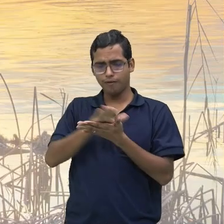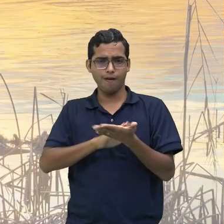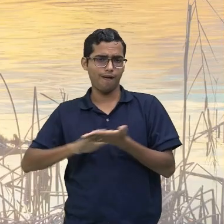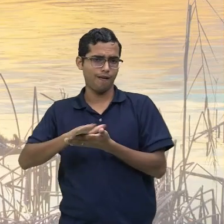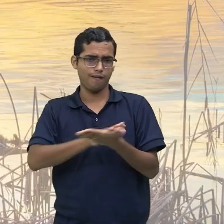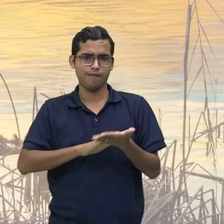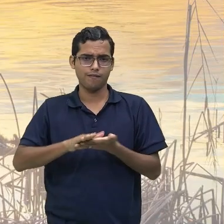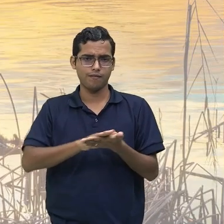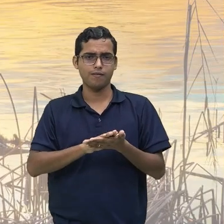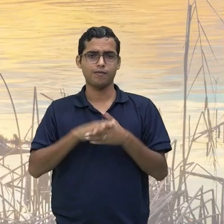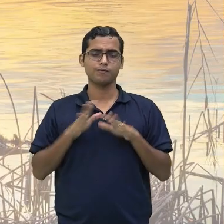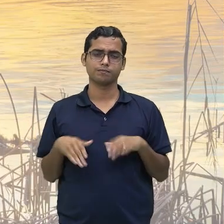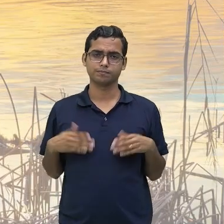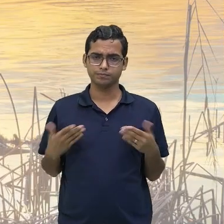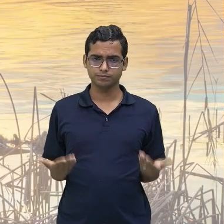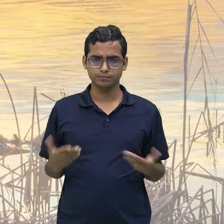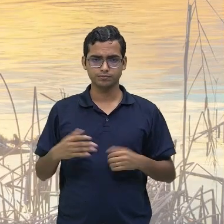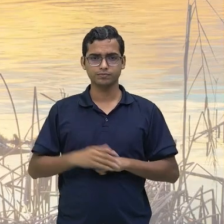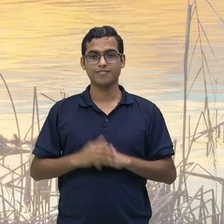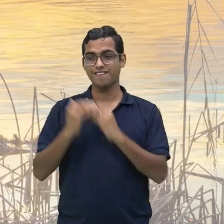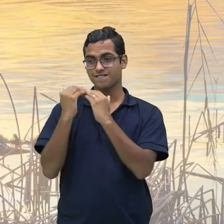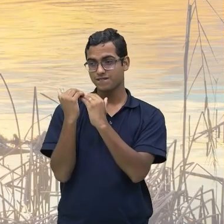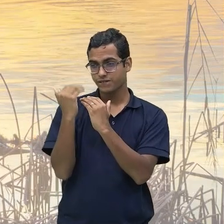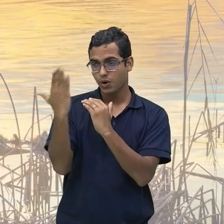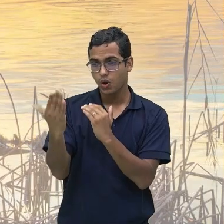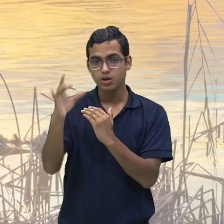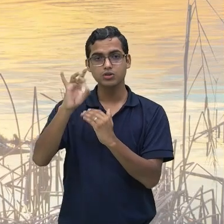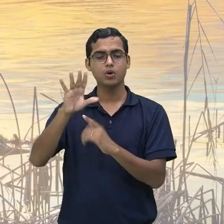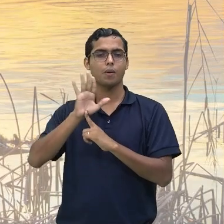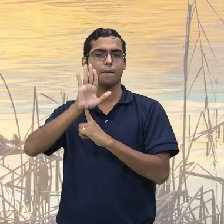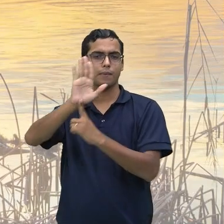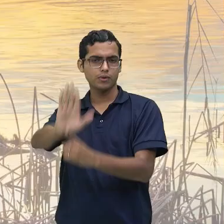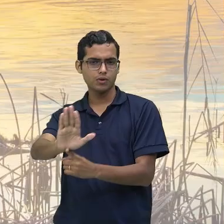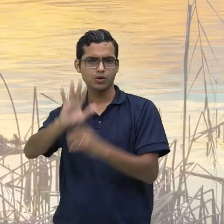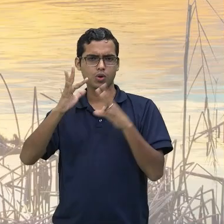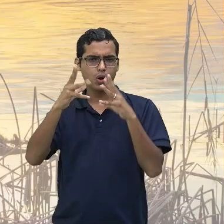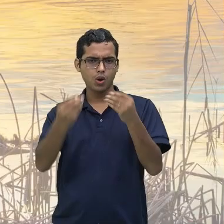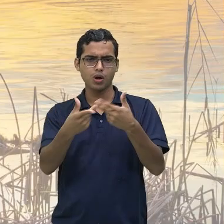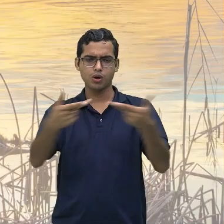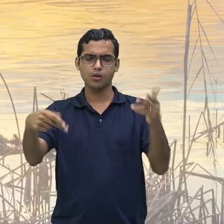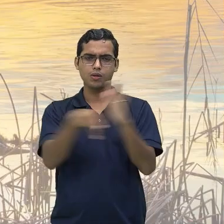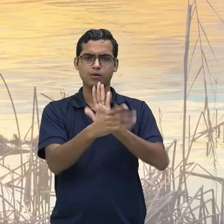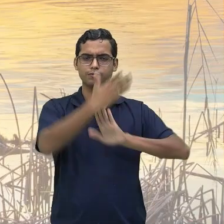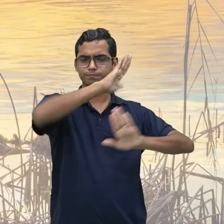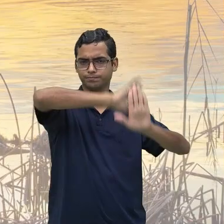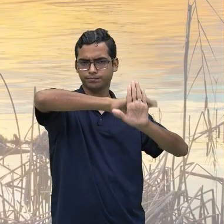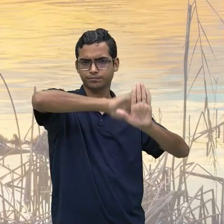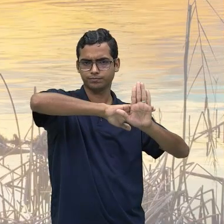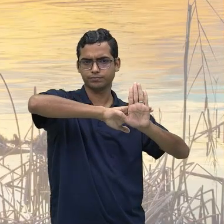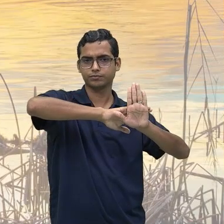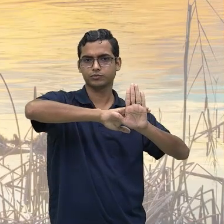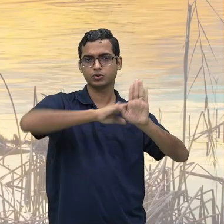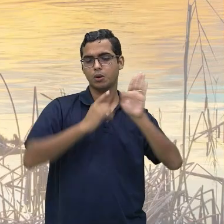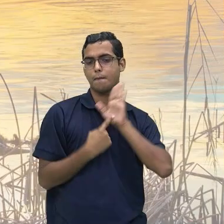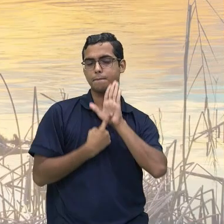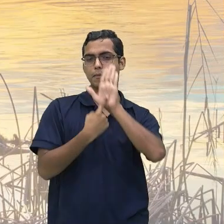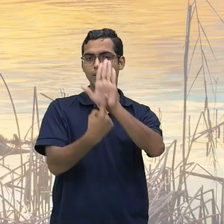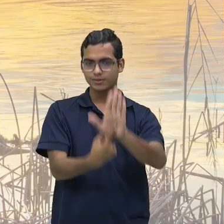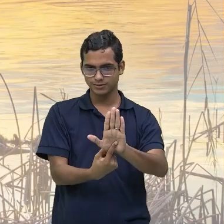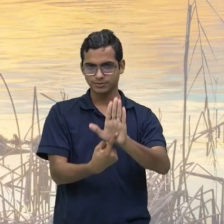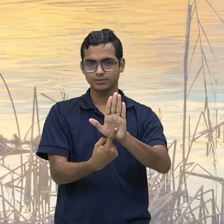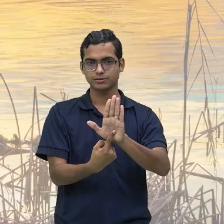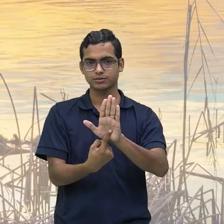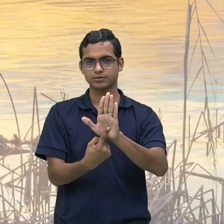mim. Afinal, o que está fora só é um reflexo de tudo que está dentro. Então, mais que um